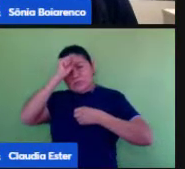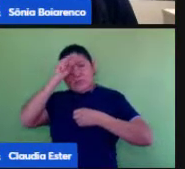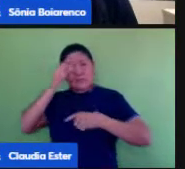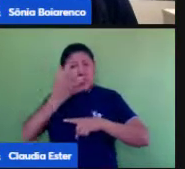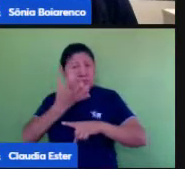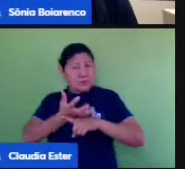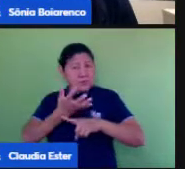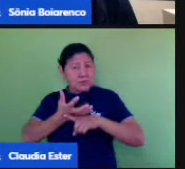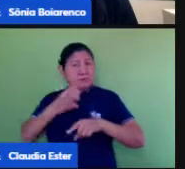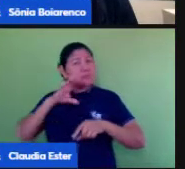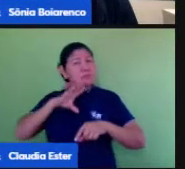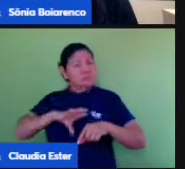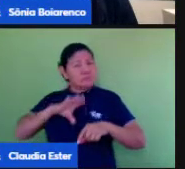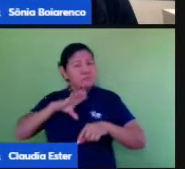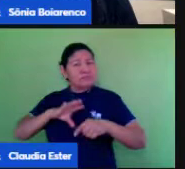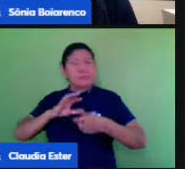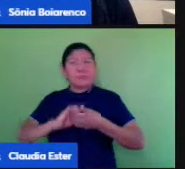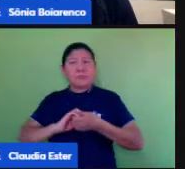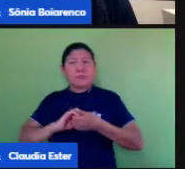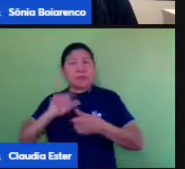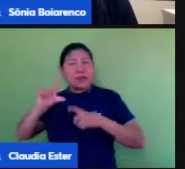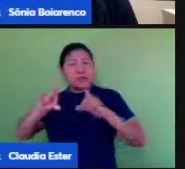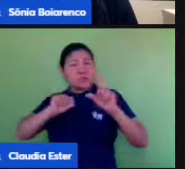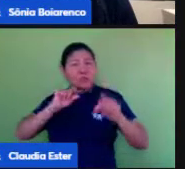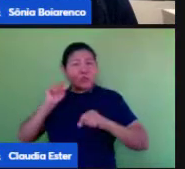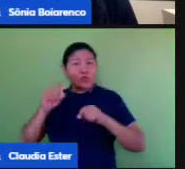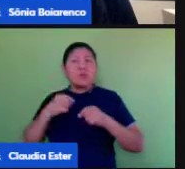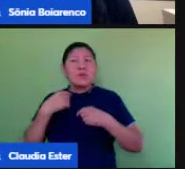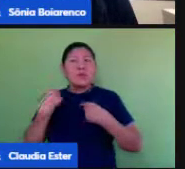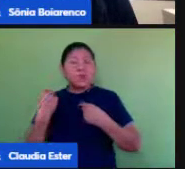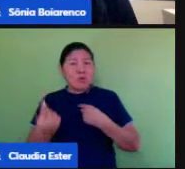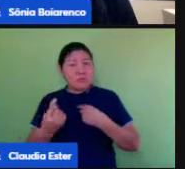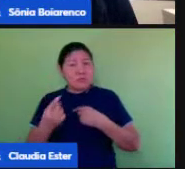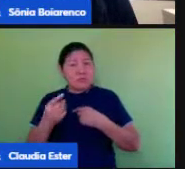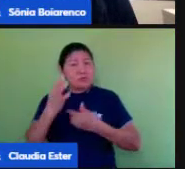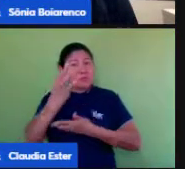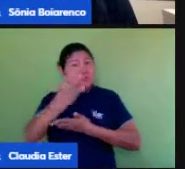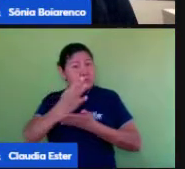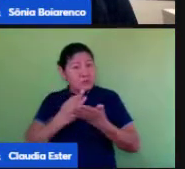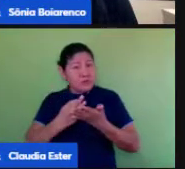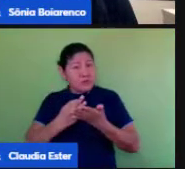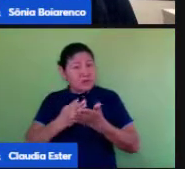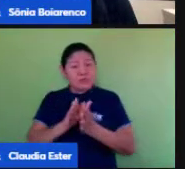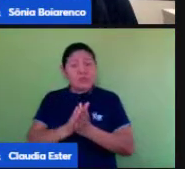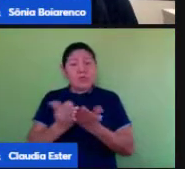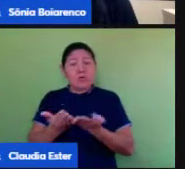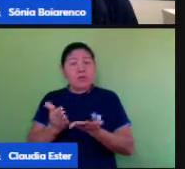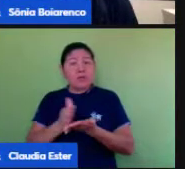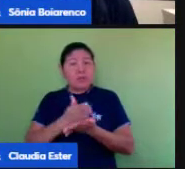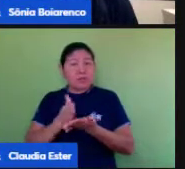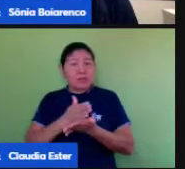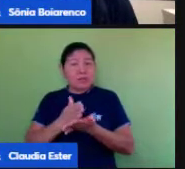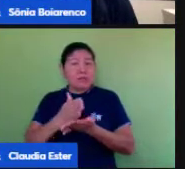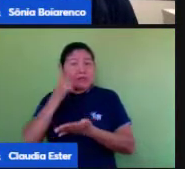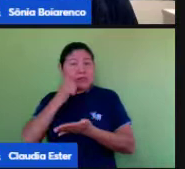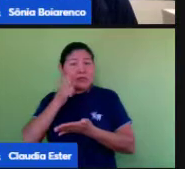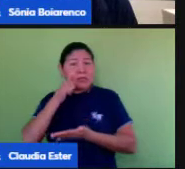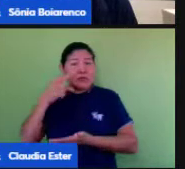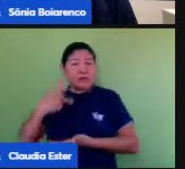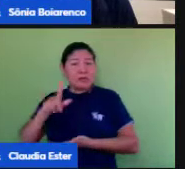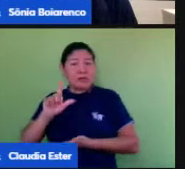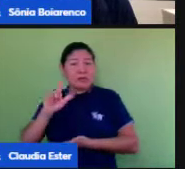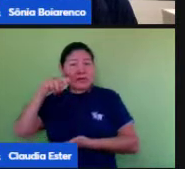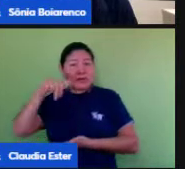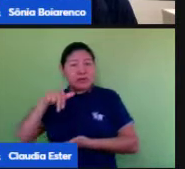portuguesa, então nós escolhemos uma outra obra, um outro estudo, que é o livro de Angela Kleiman, que tem